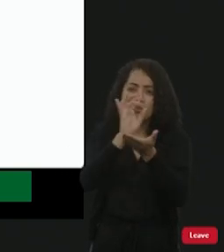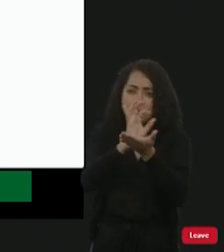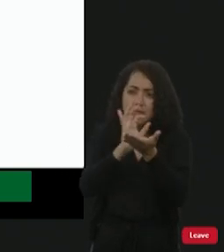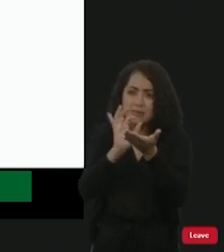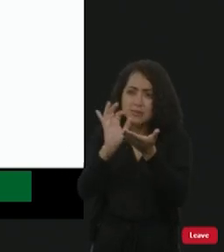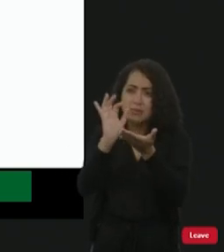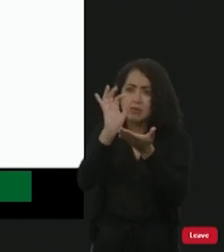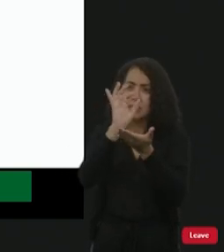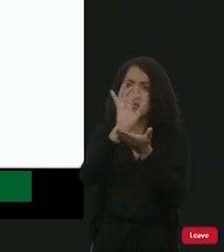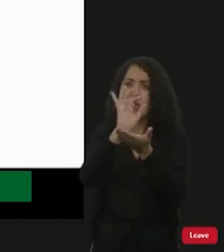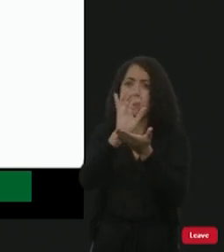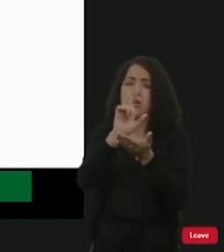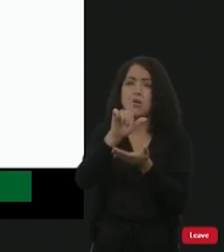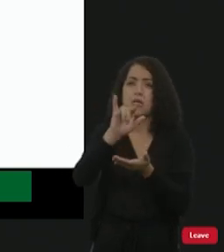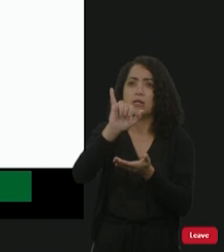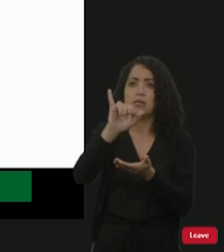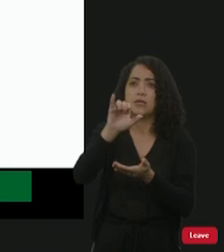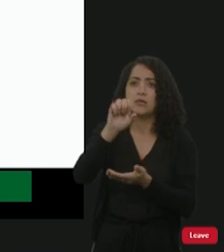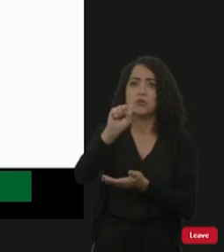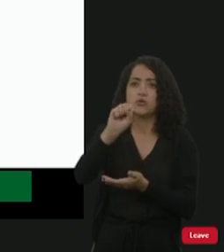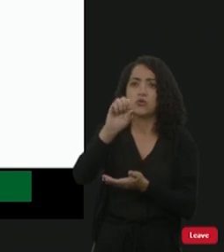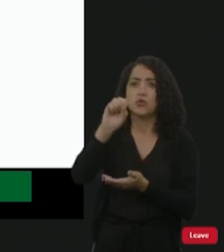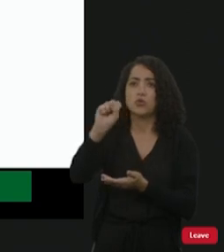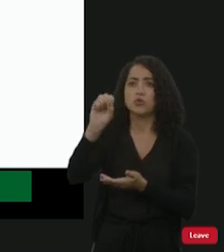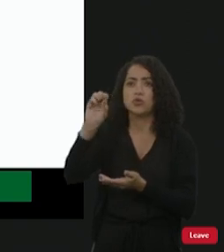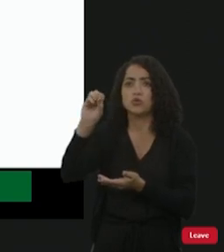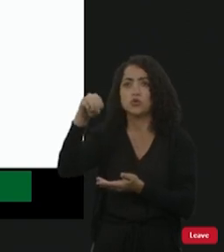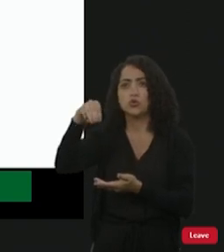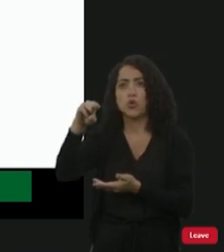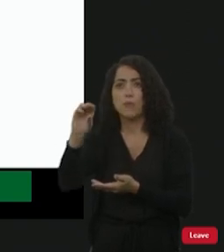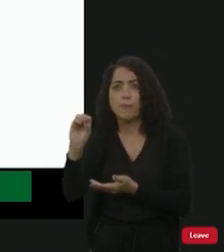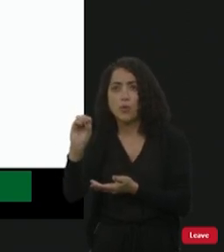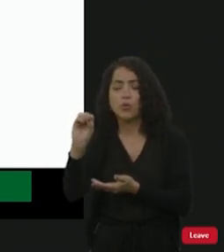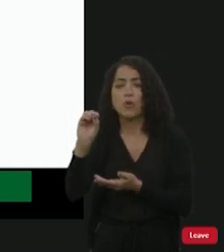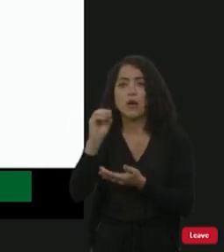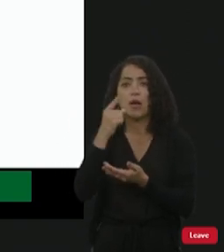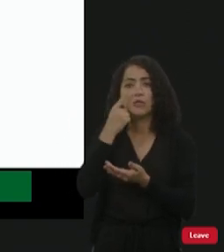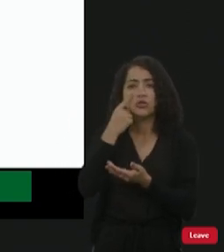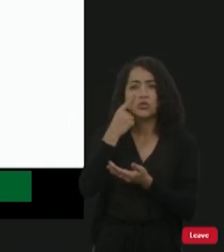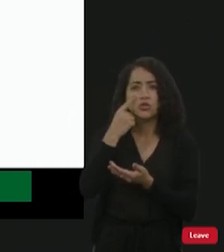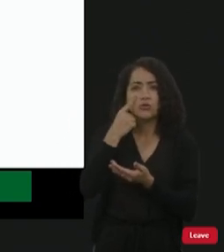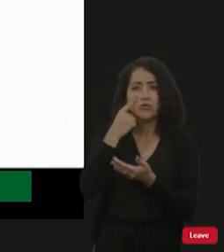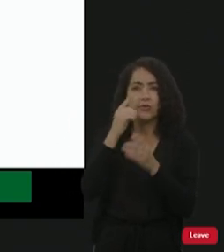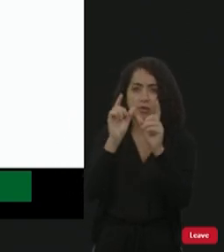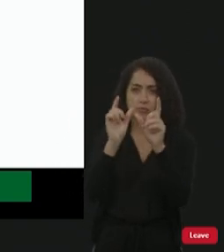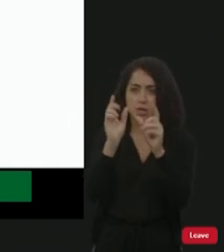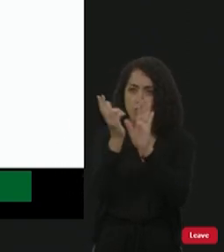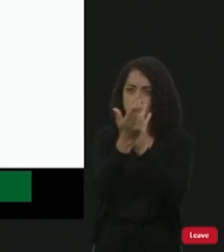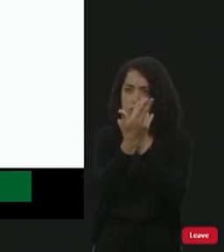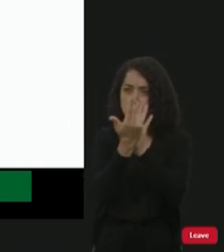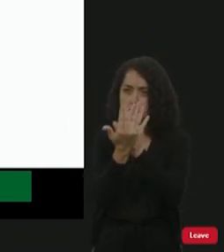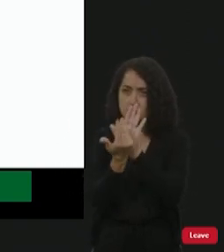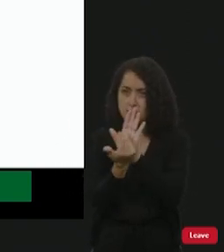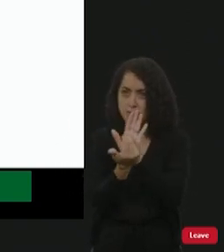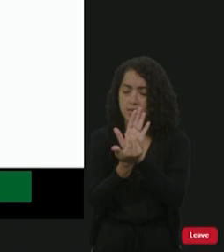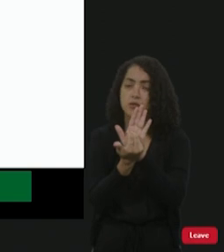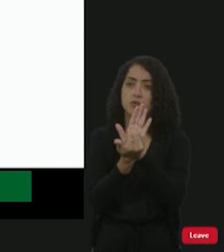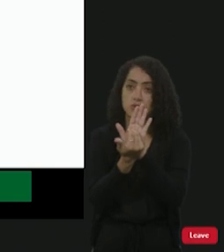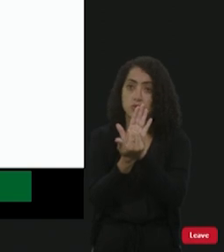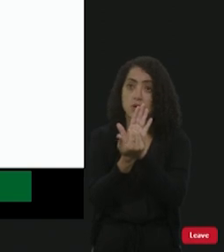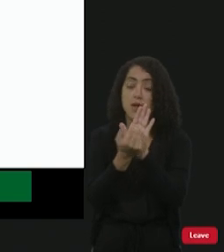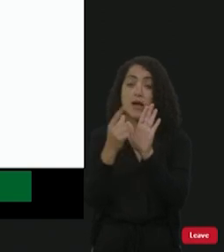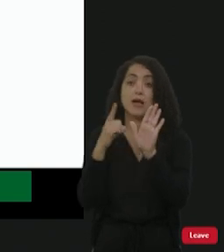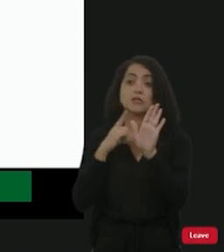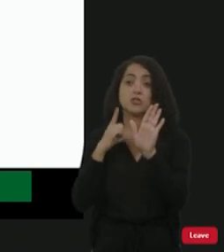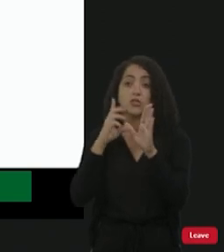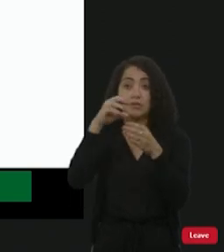região chamada lisossomo. Tá? Então, aqui a gente vê, grosseiramente, né, que eu não vou me ater, mas a gente tem